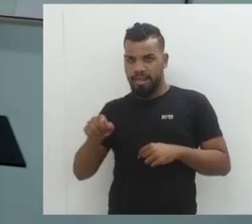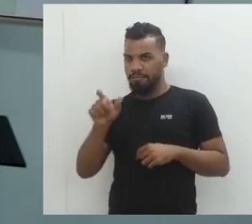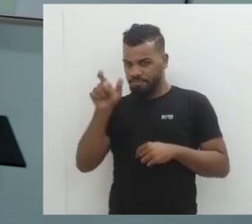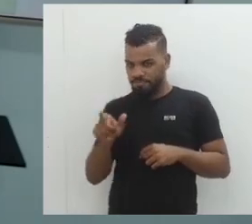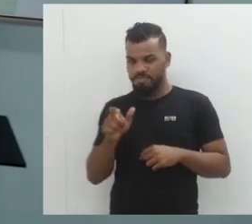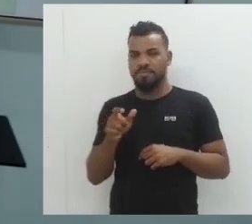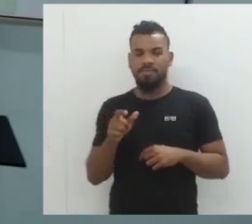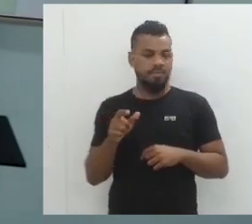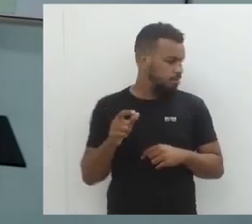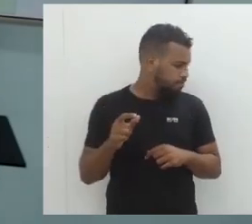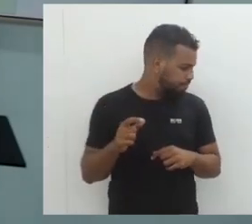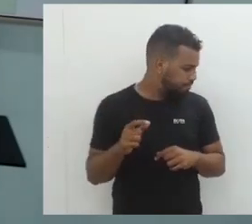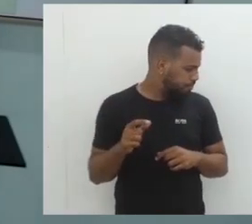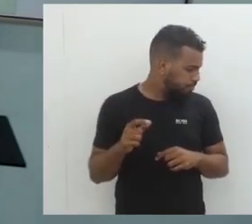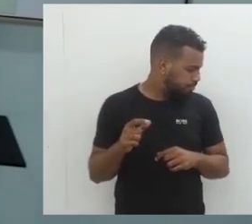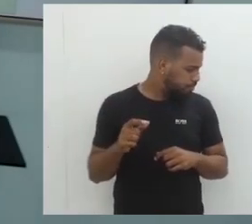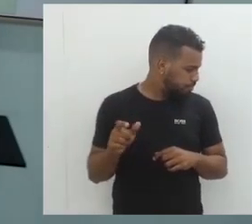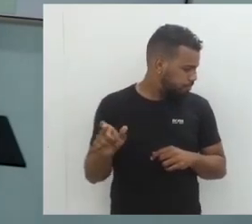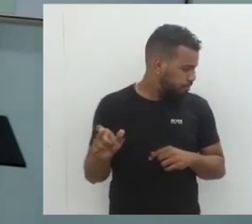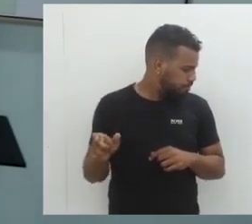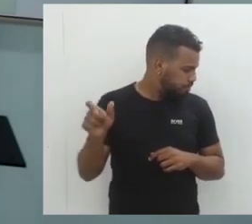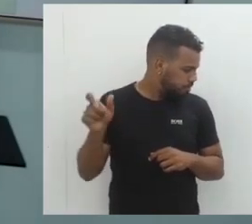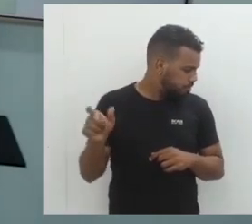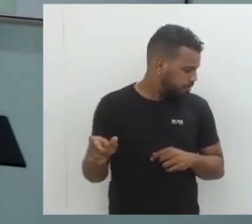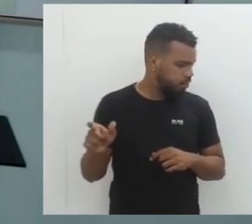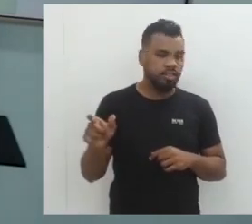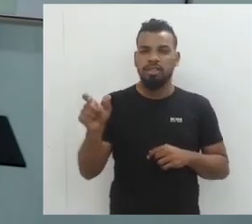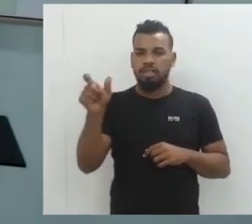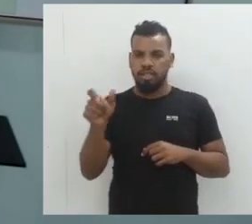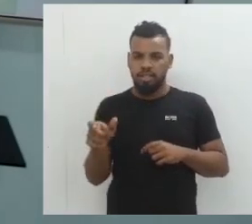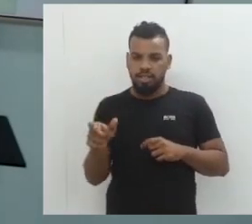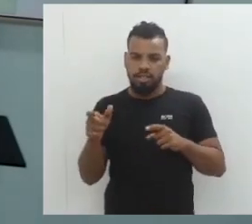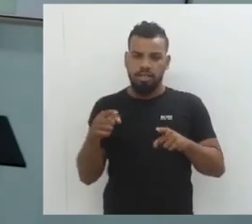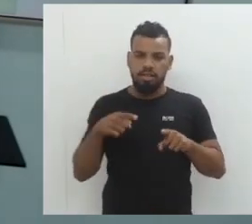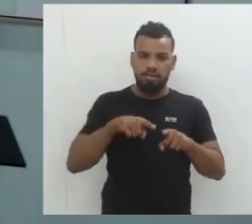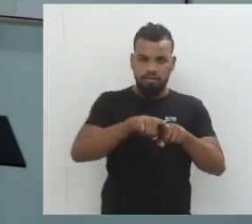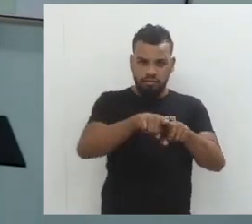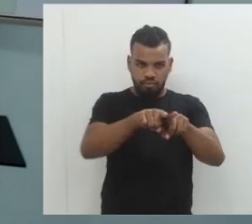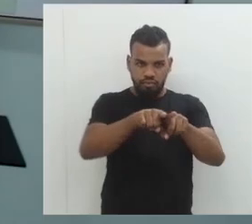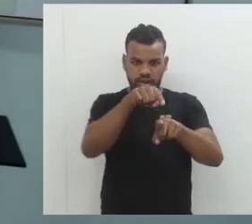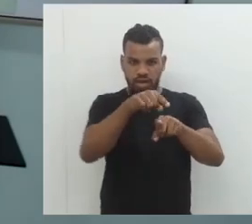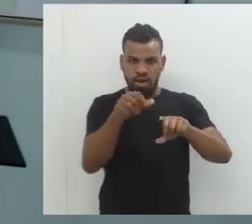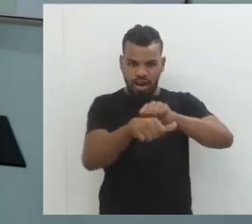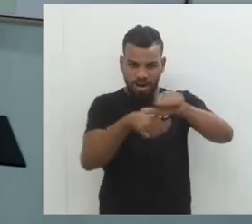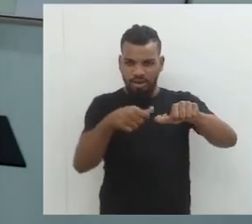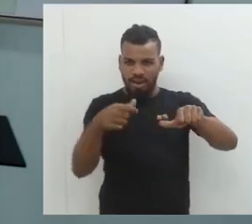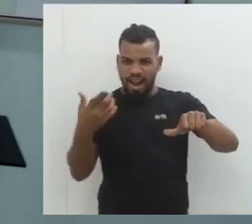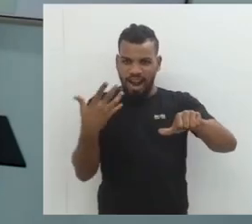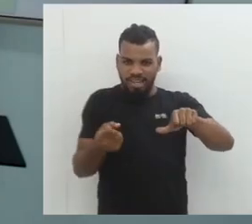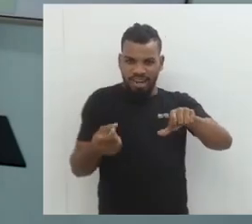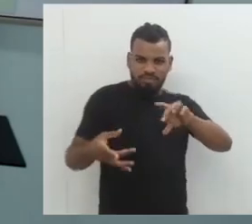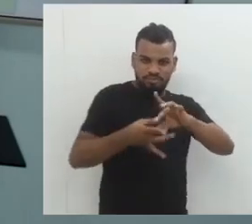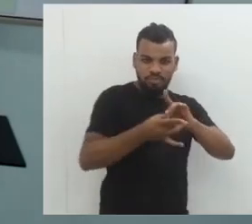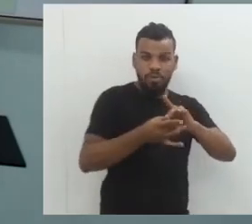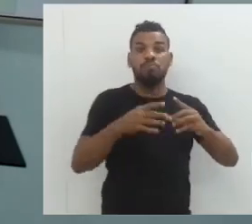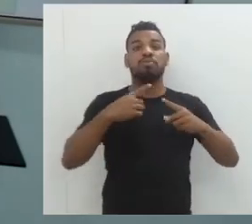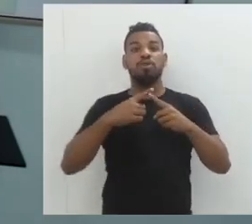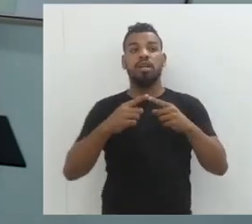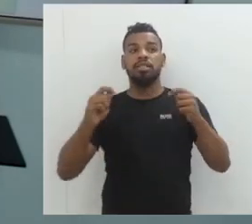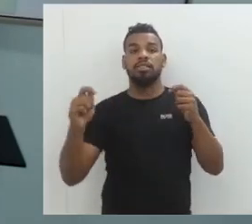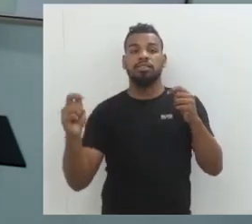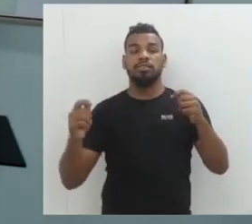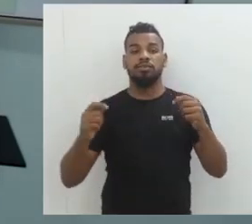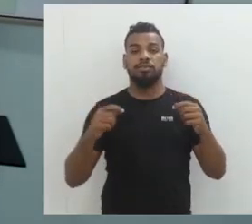né, a essa revolução, para que pudesse ascender e